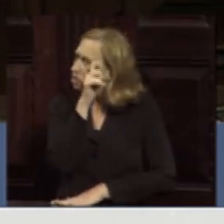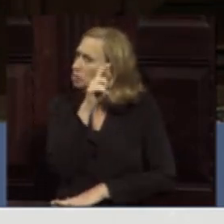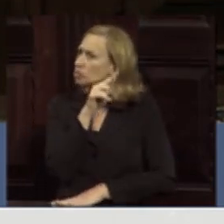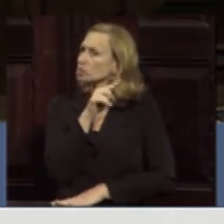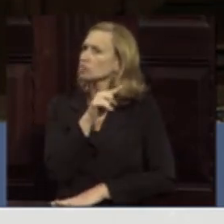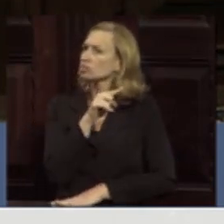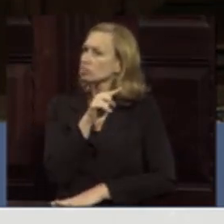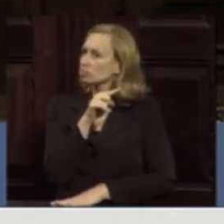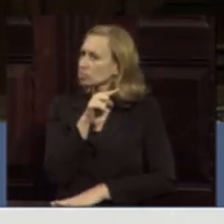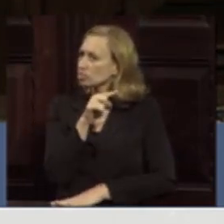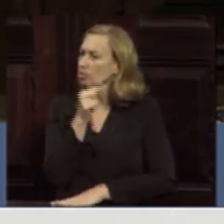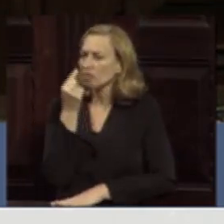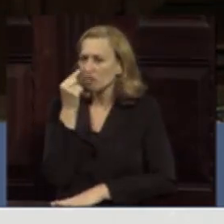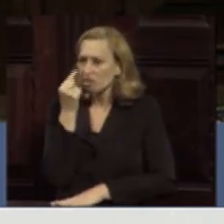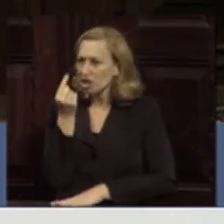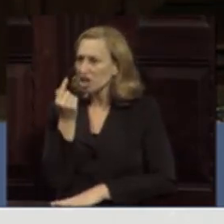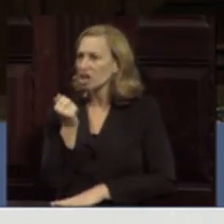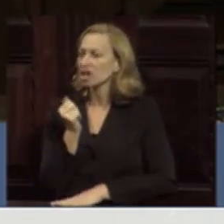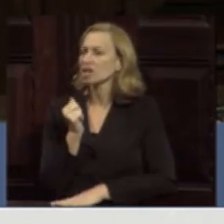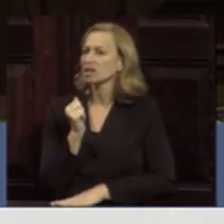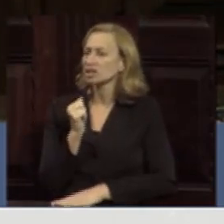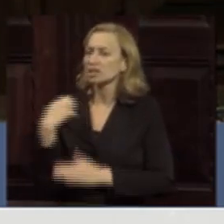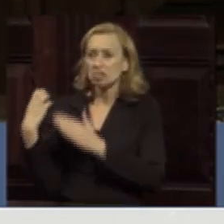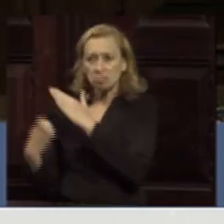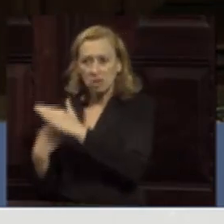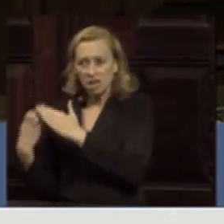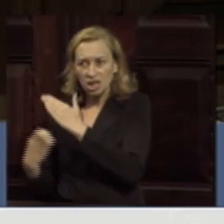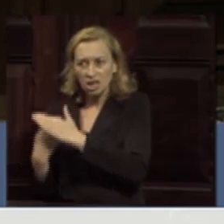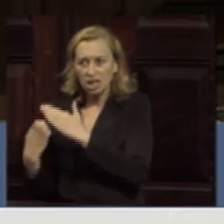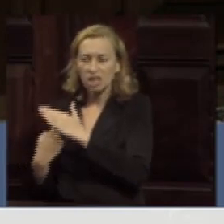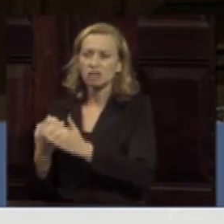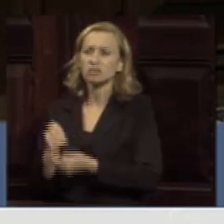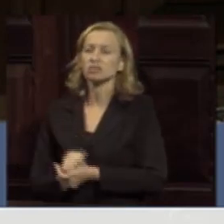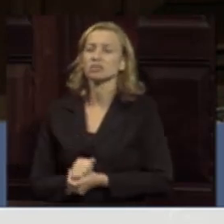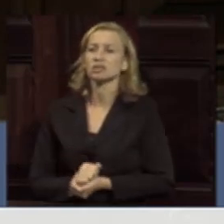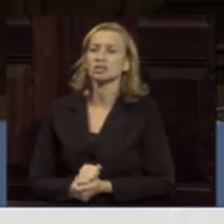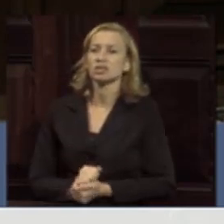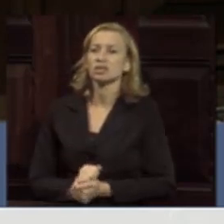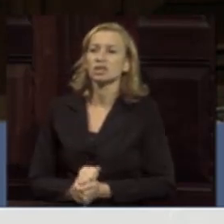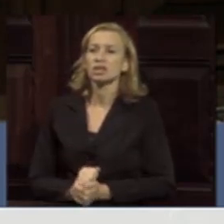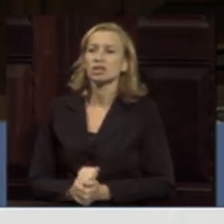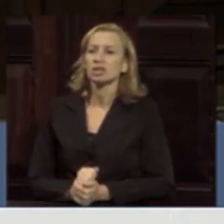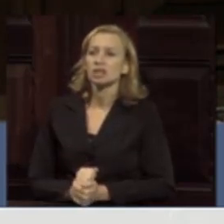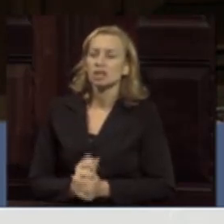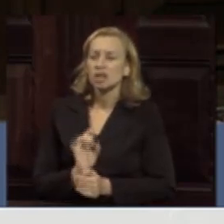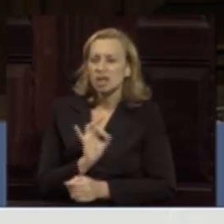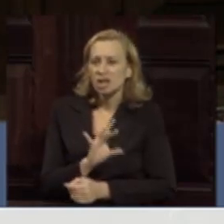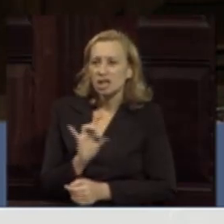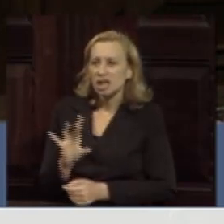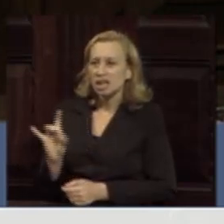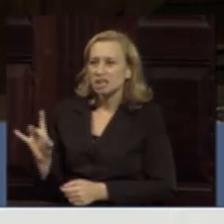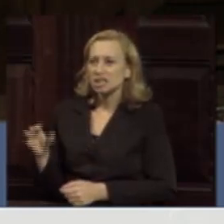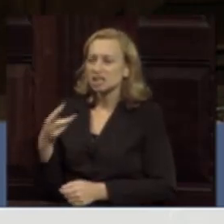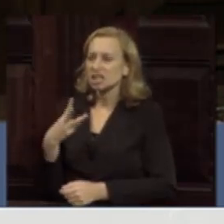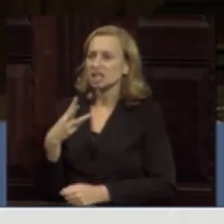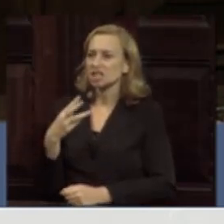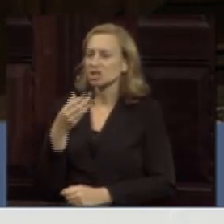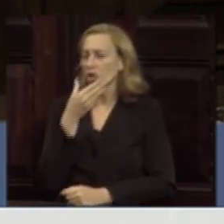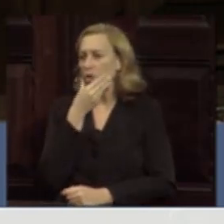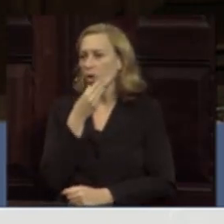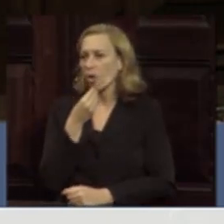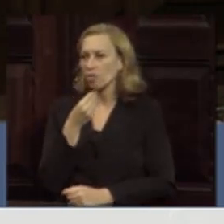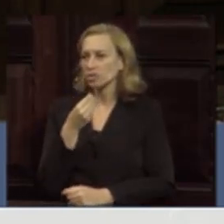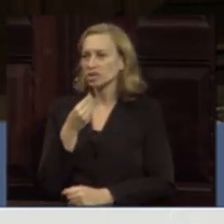estruturas governamentais, nas estruturas empresariais do setor privado. A cada 3 homens em